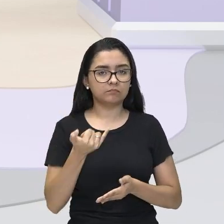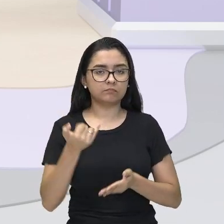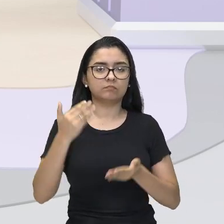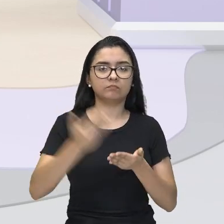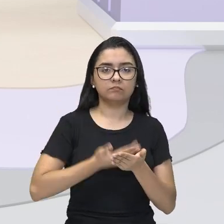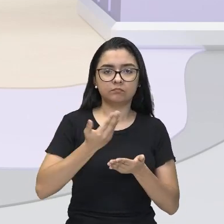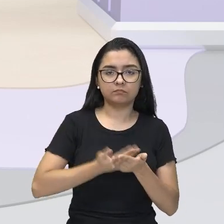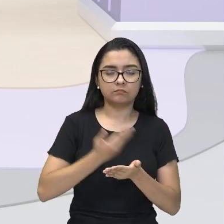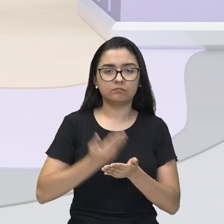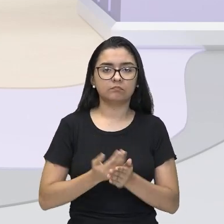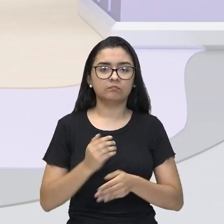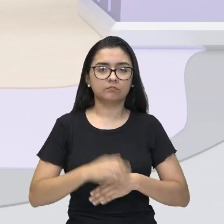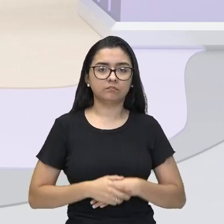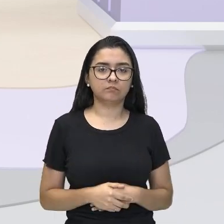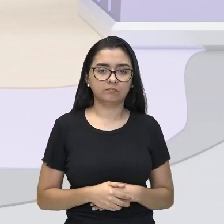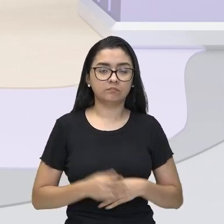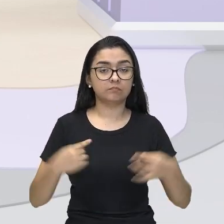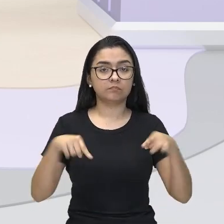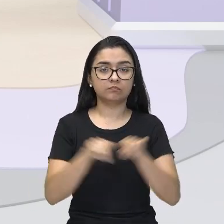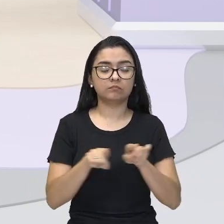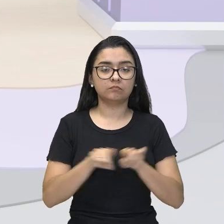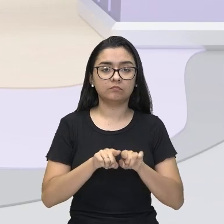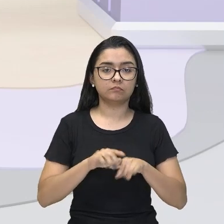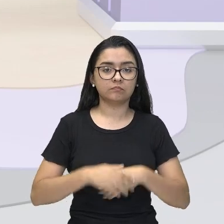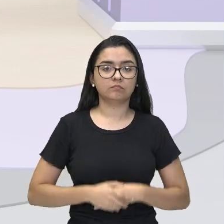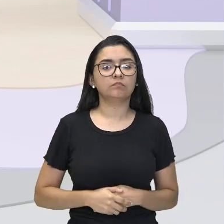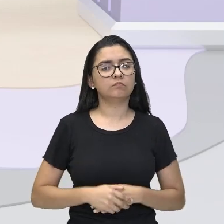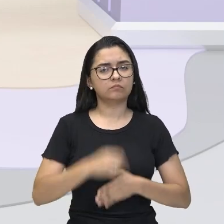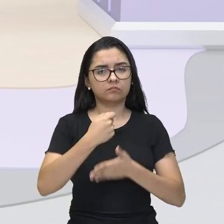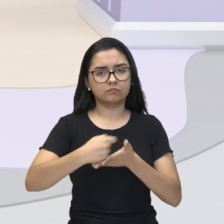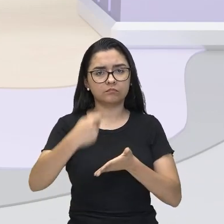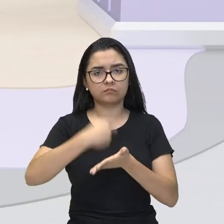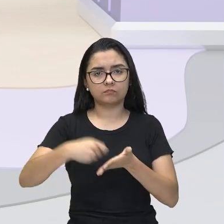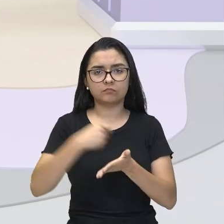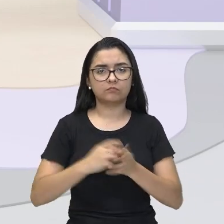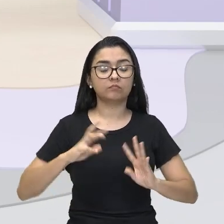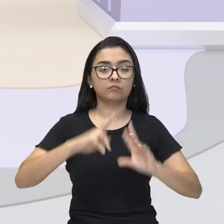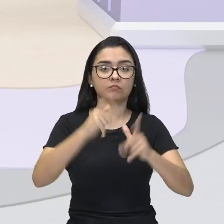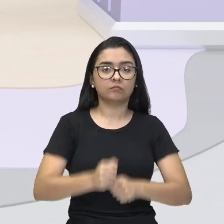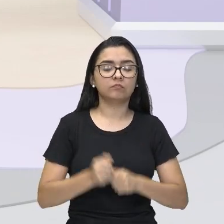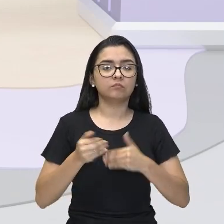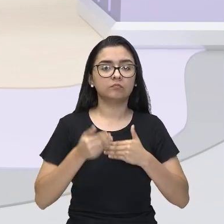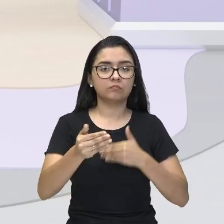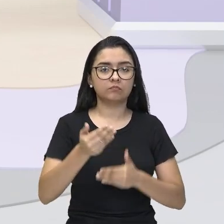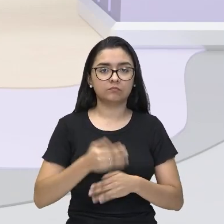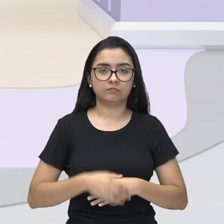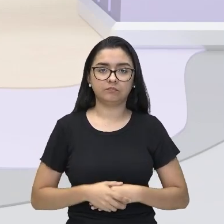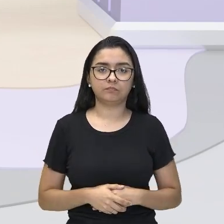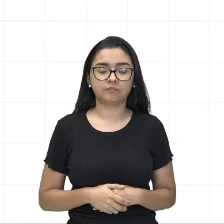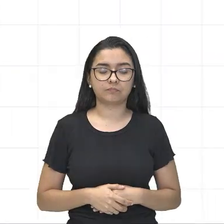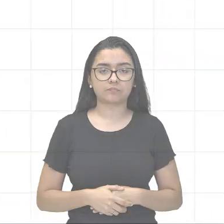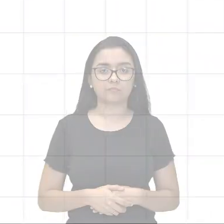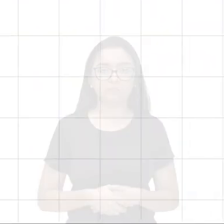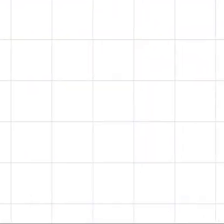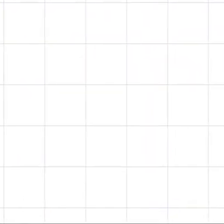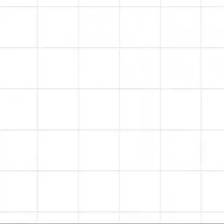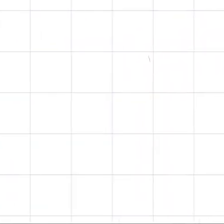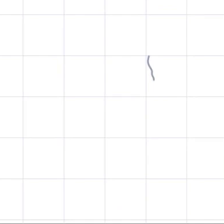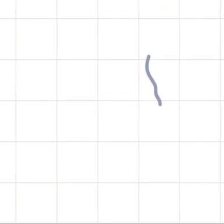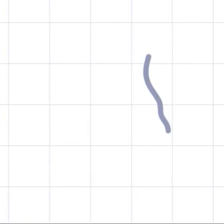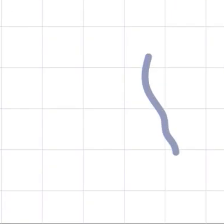seu lápis, pega o seu caderno, faça as suas anotações e vamos à aula.